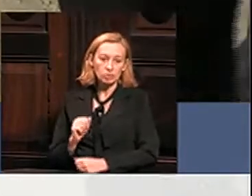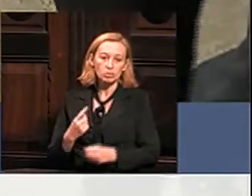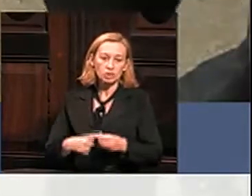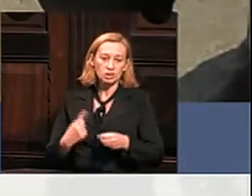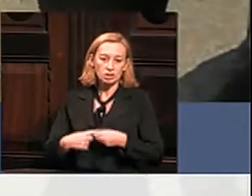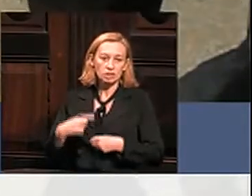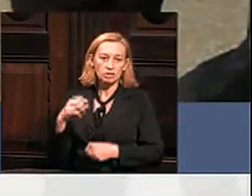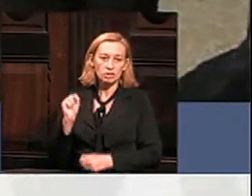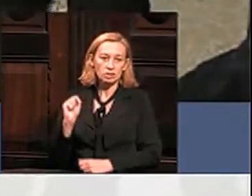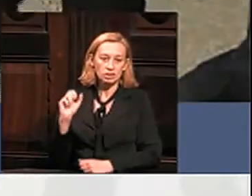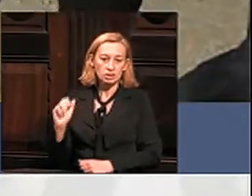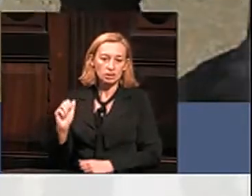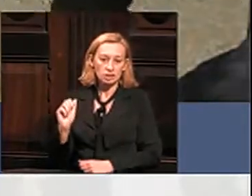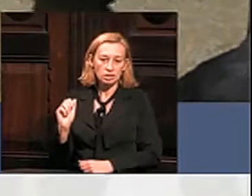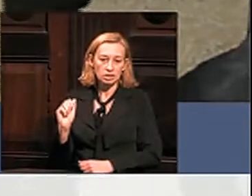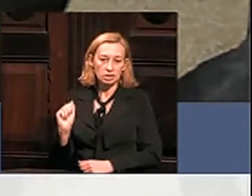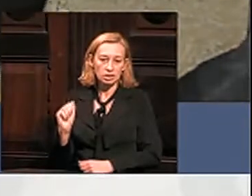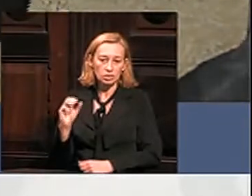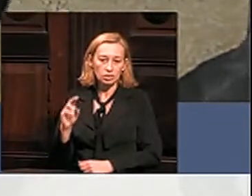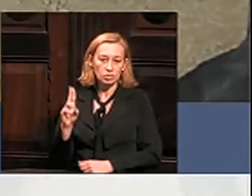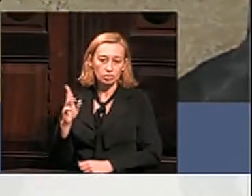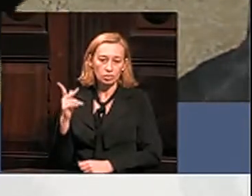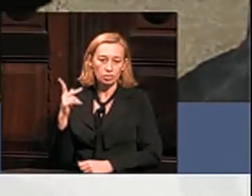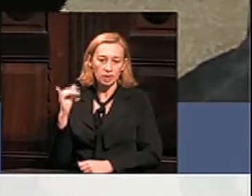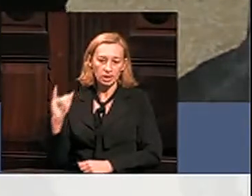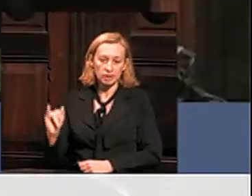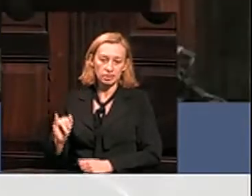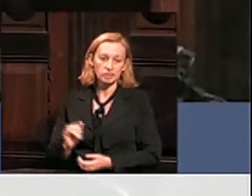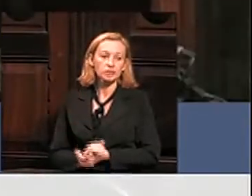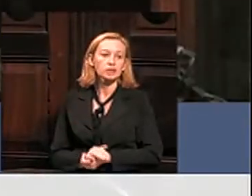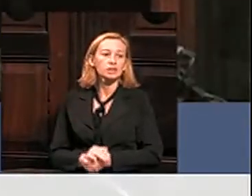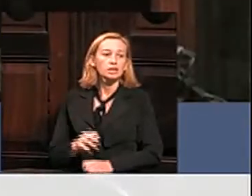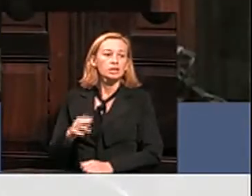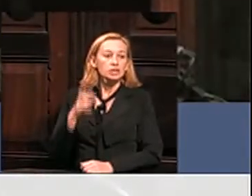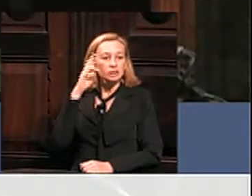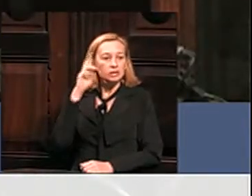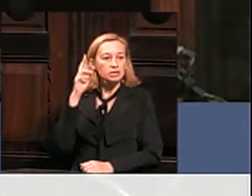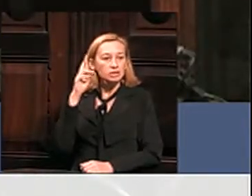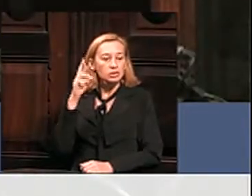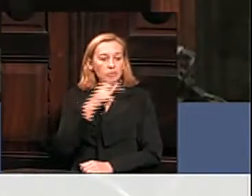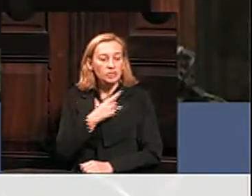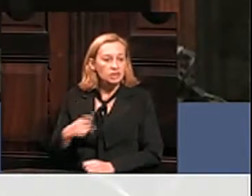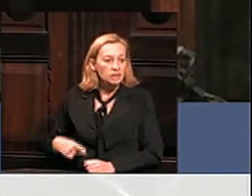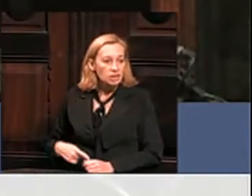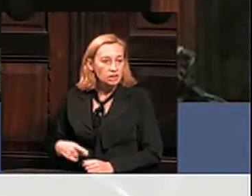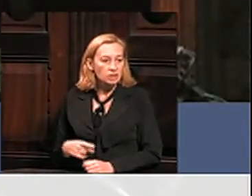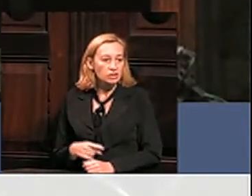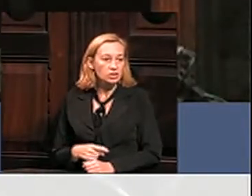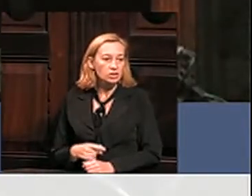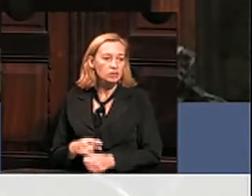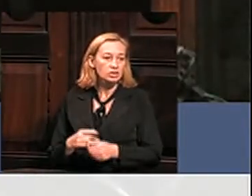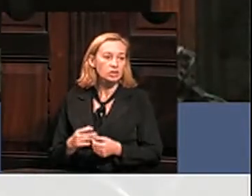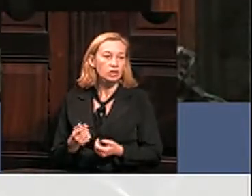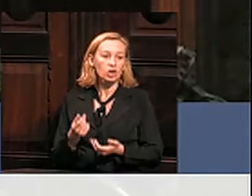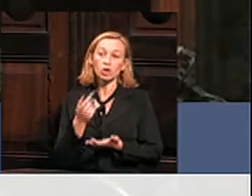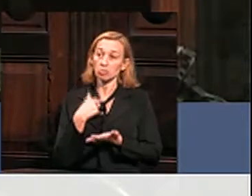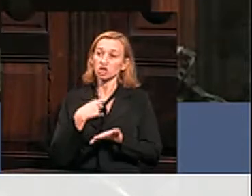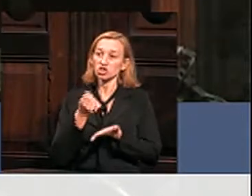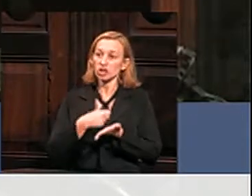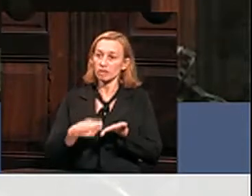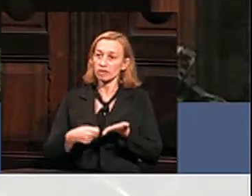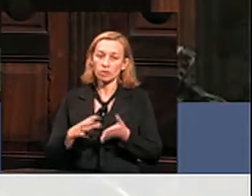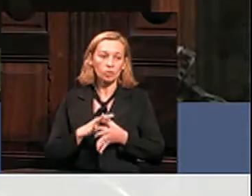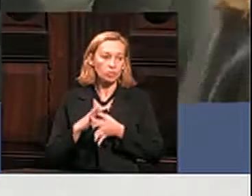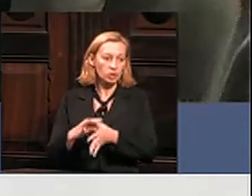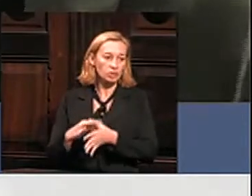em Sapucaia. Muito obrigado, presidente. Senhor presidente. Deputado Carlos Mink. Senhor presidente, eu fui um dos deputados que me inscrevi antes como líder para